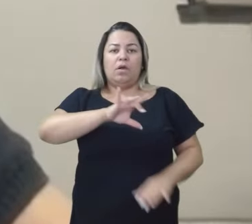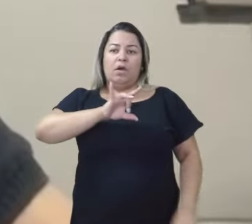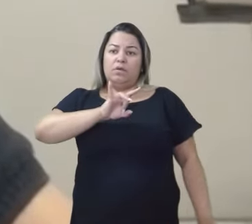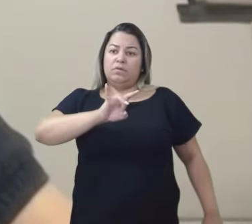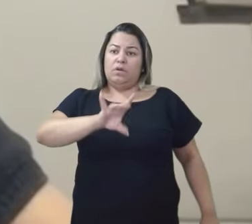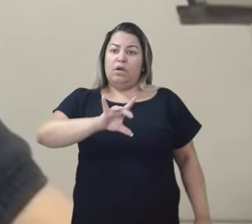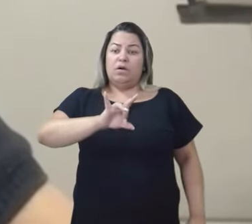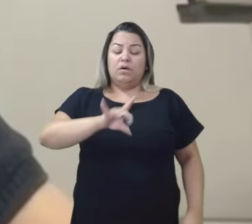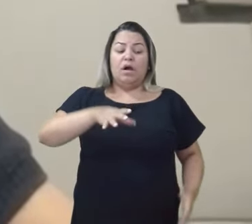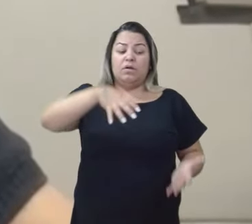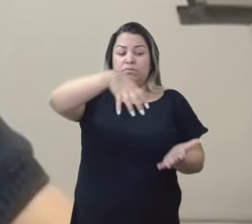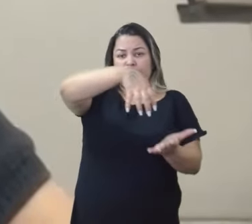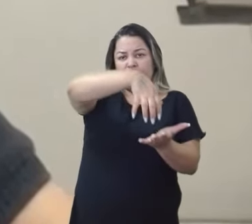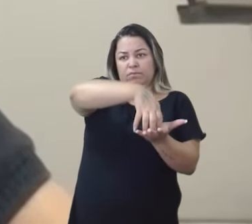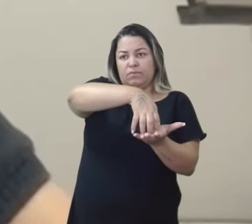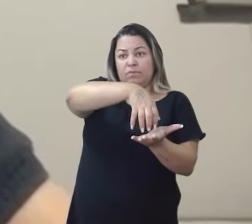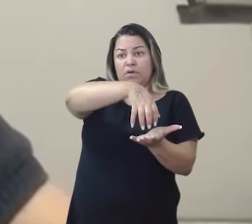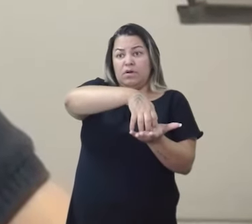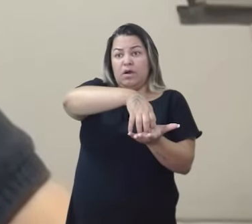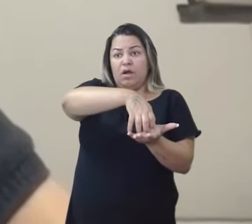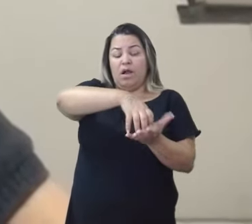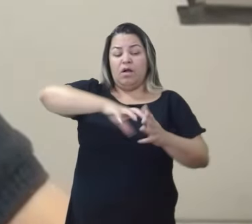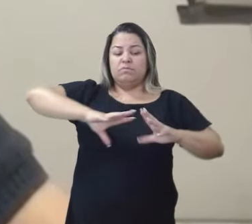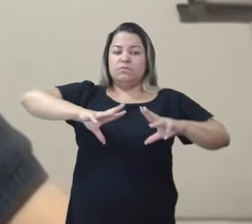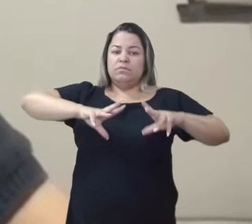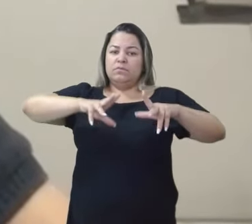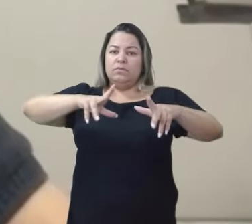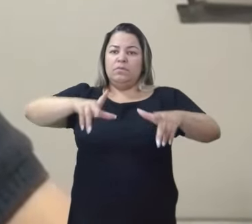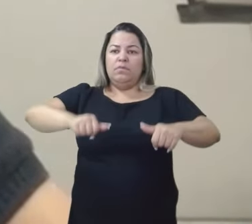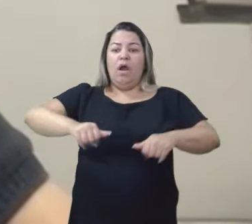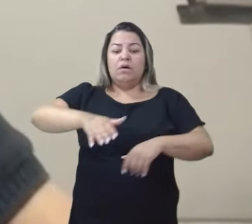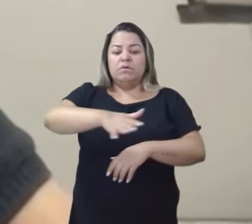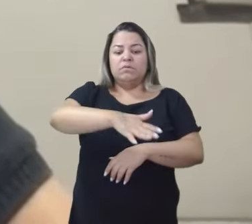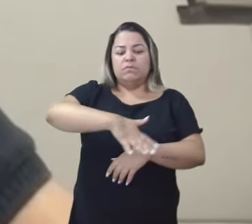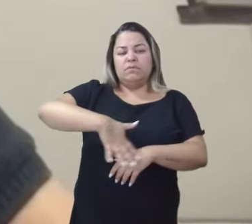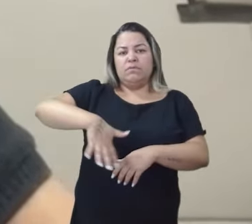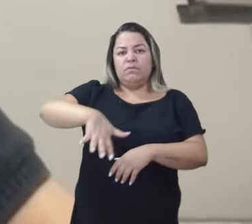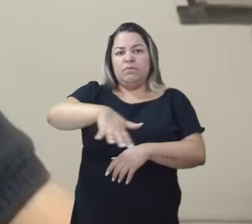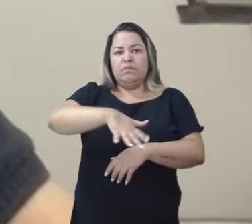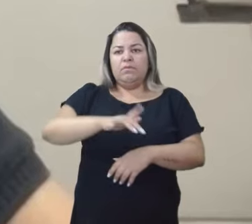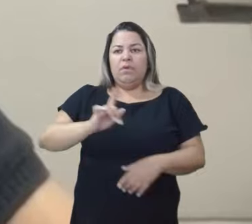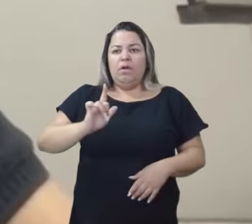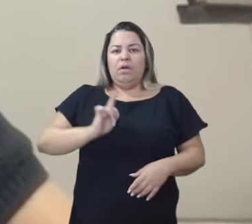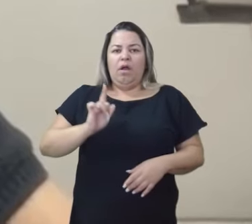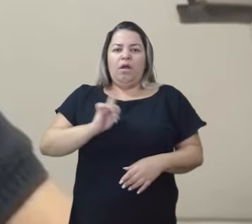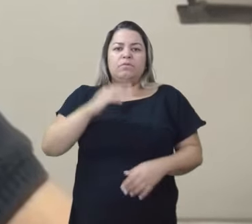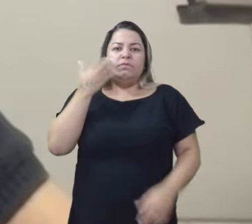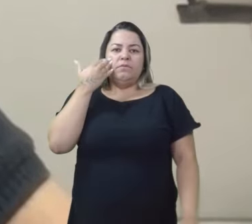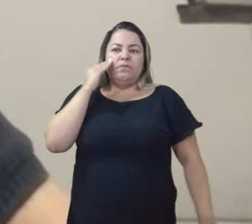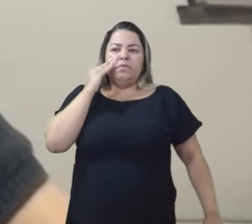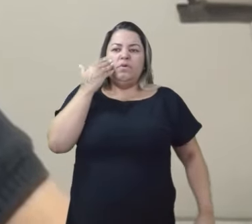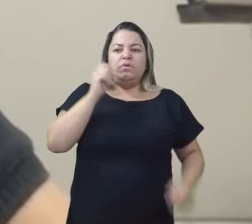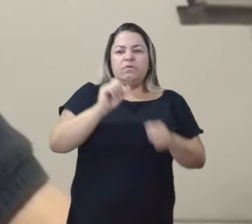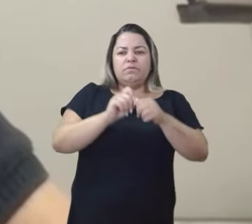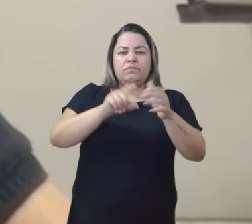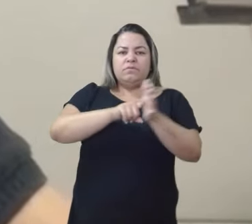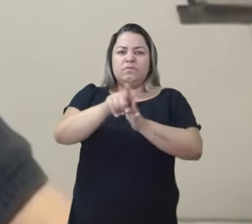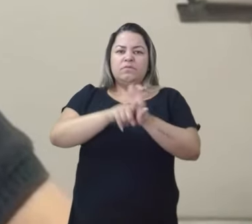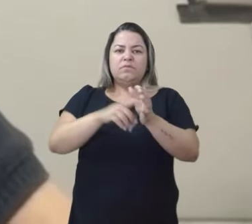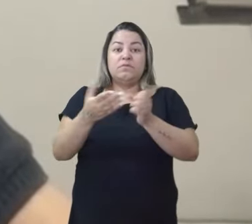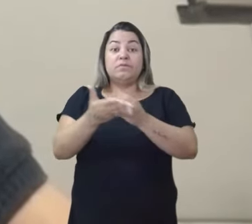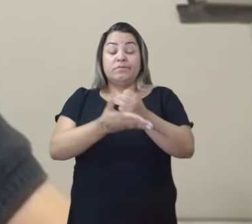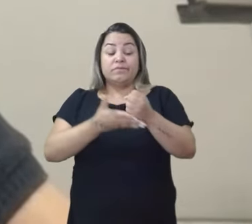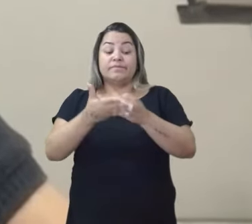a sede em si e o maior interior, como todos os povoados também têm essa visão. E fizemos o plano de governo baseado